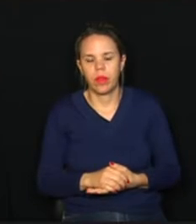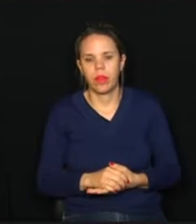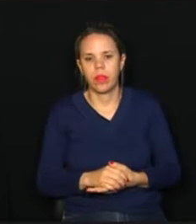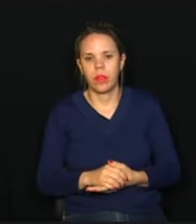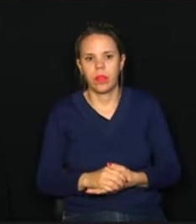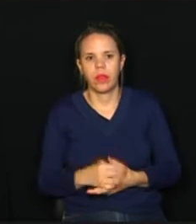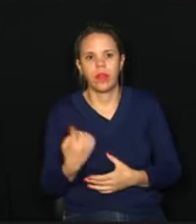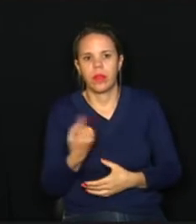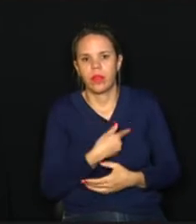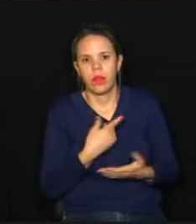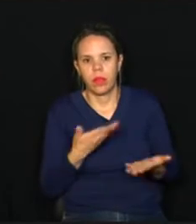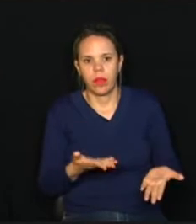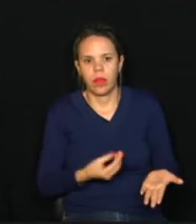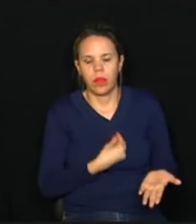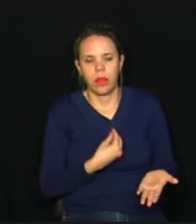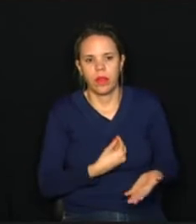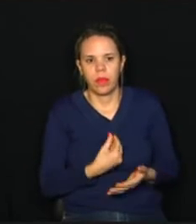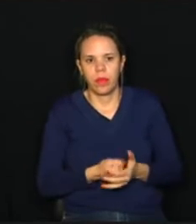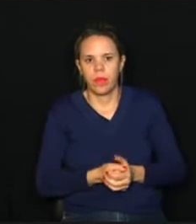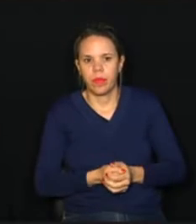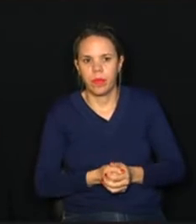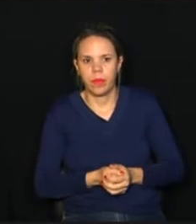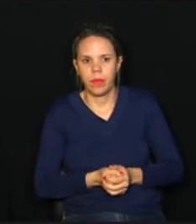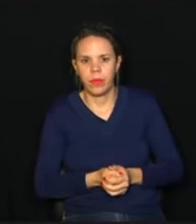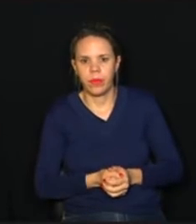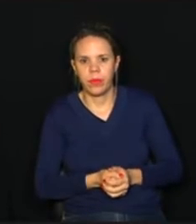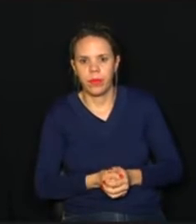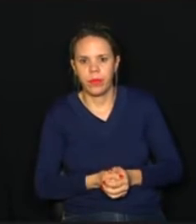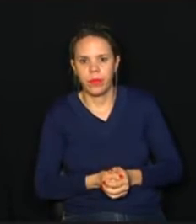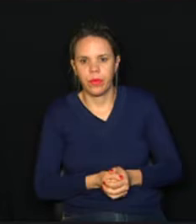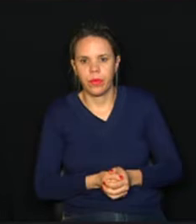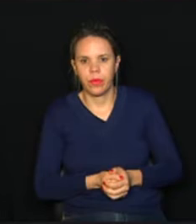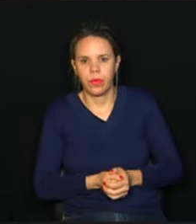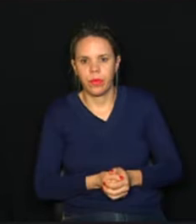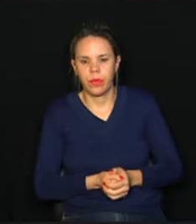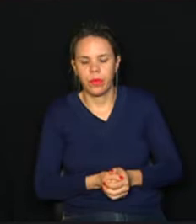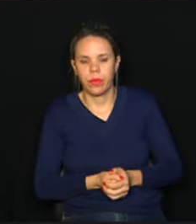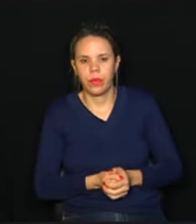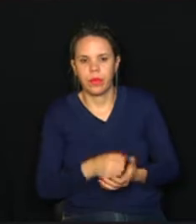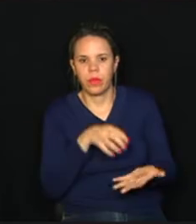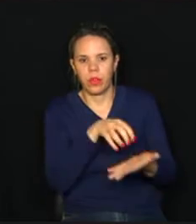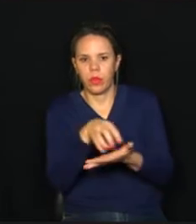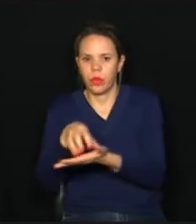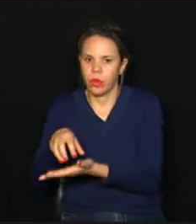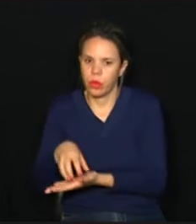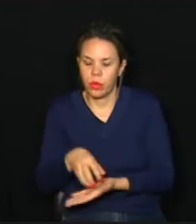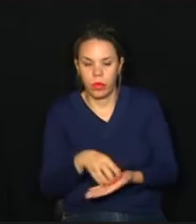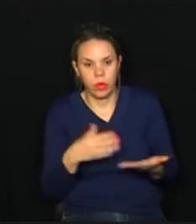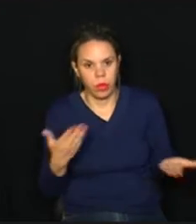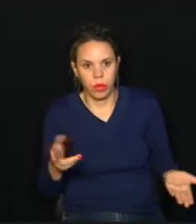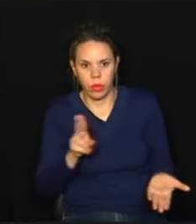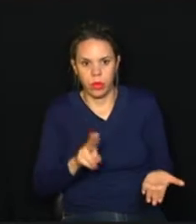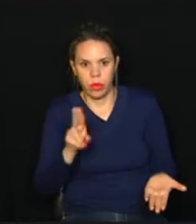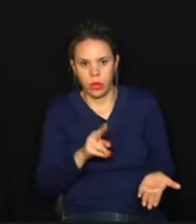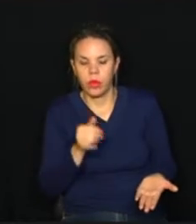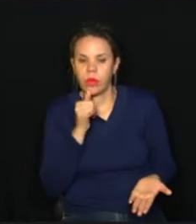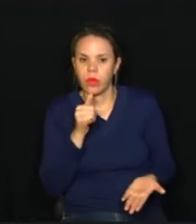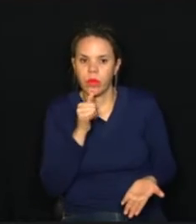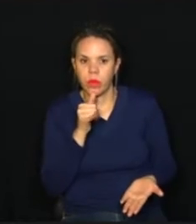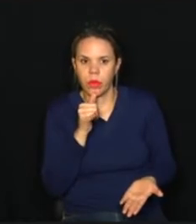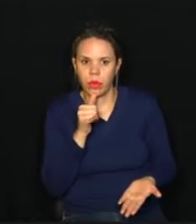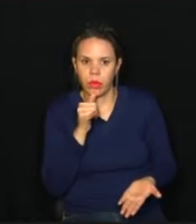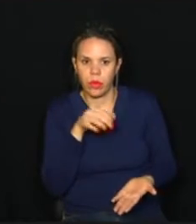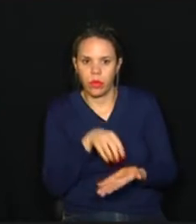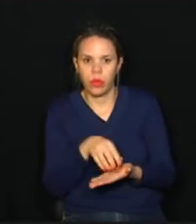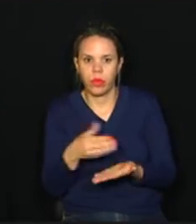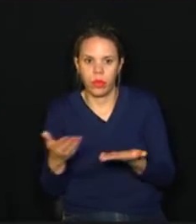indispensáveis para nós, para a vida, né? Então, essas unidades, e aí eu vou usar como exemplo a